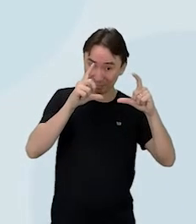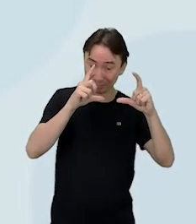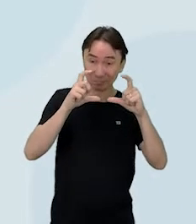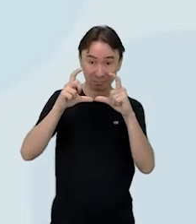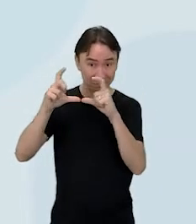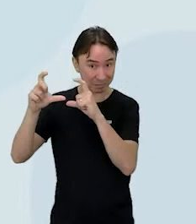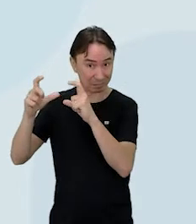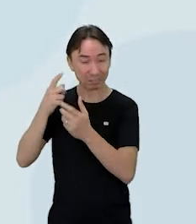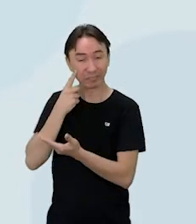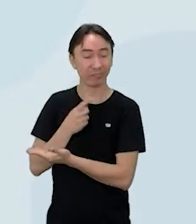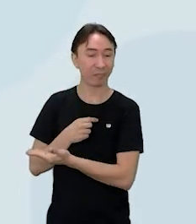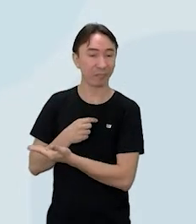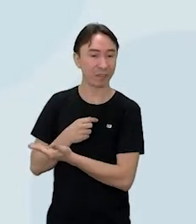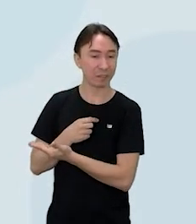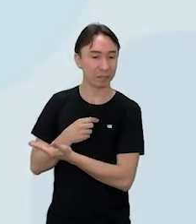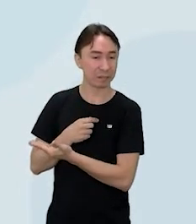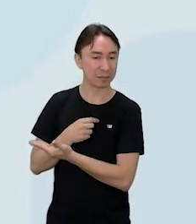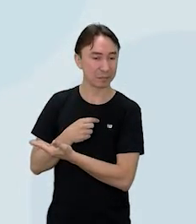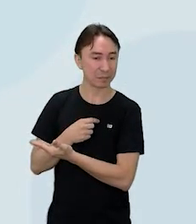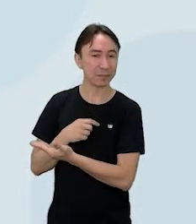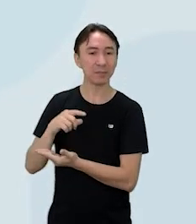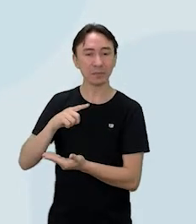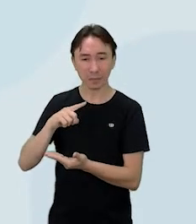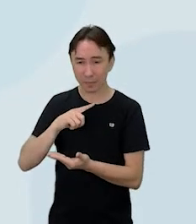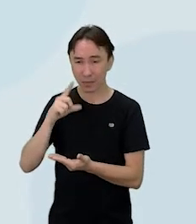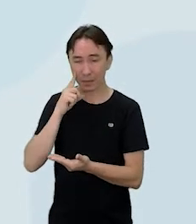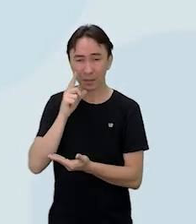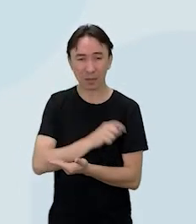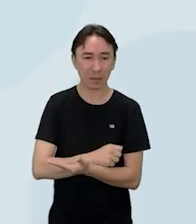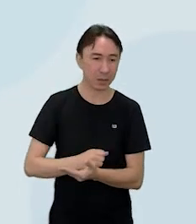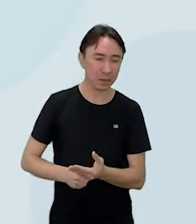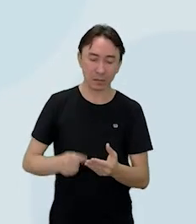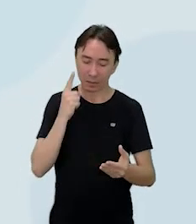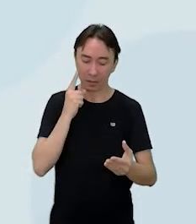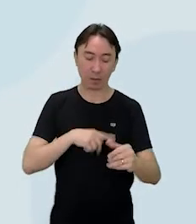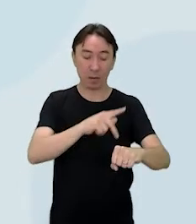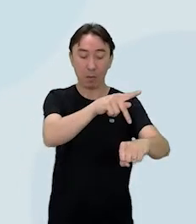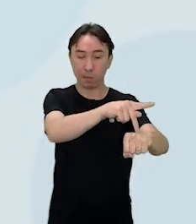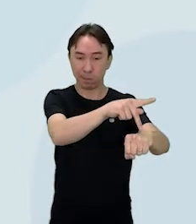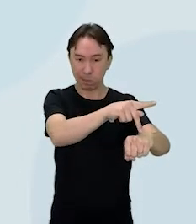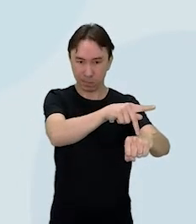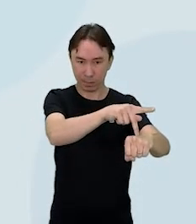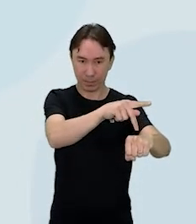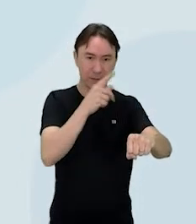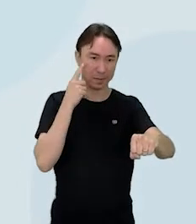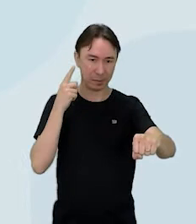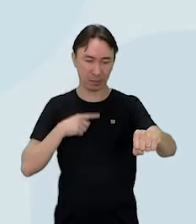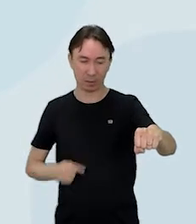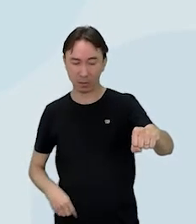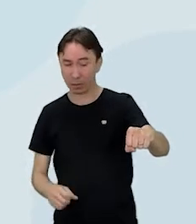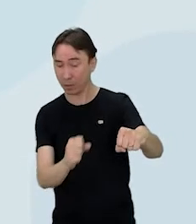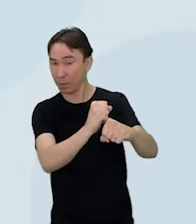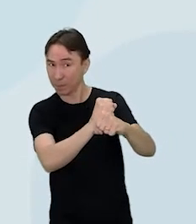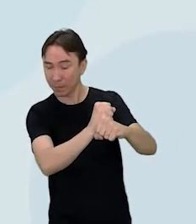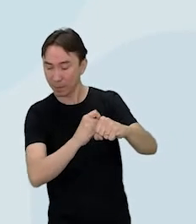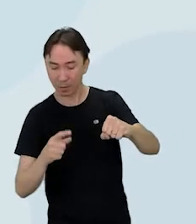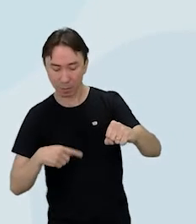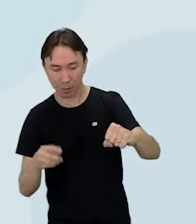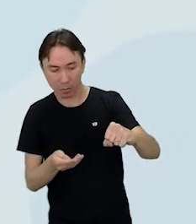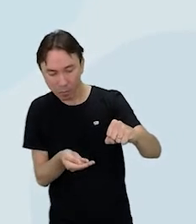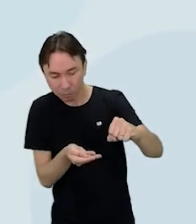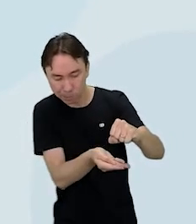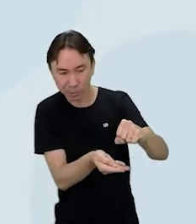observa um evento de explosão. Então, ele é uma rocha e dessa rocha, a partir